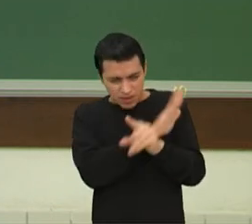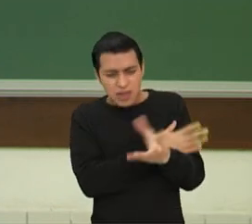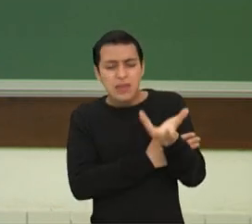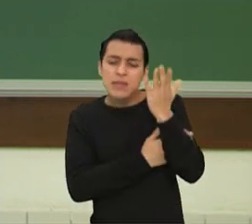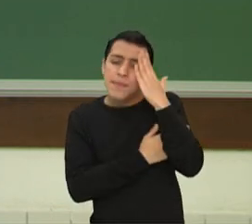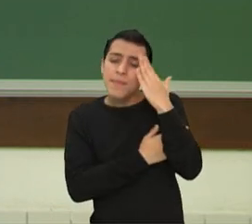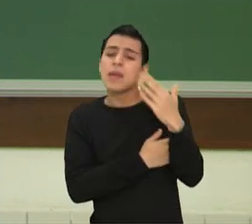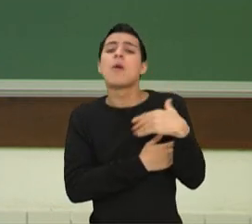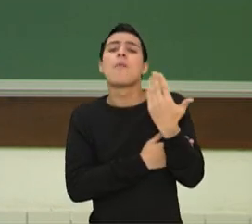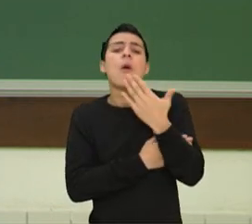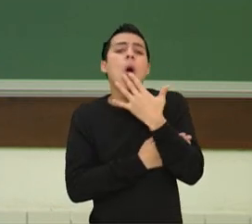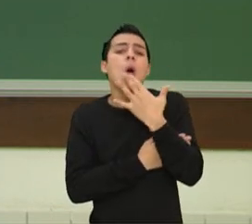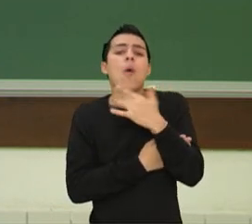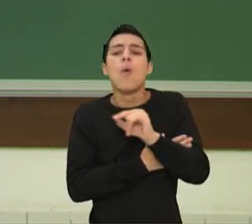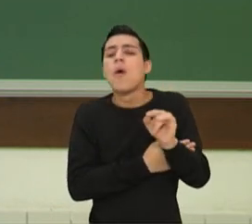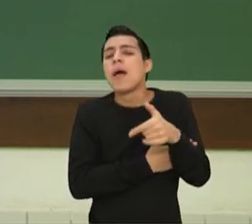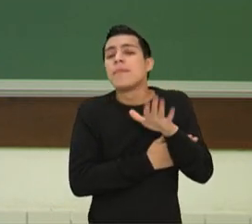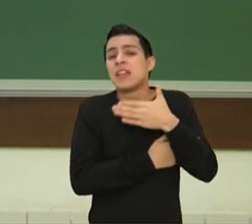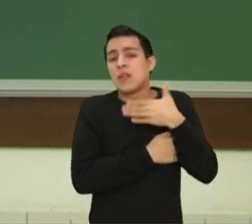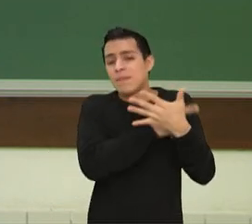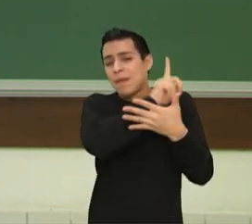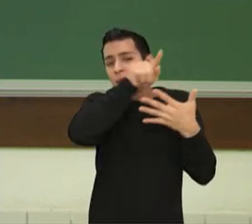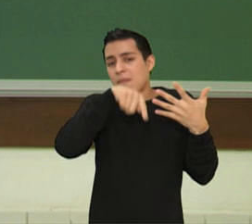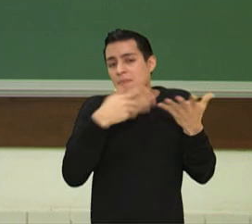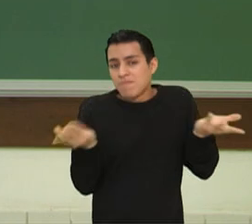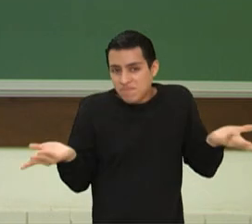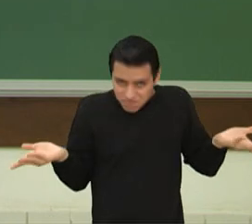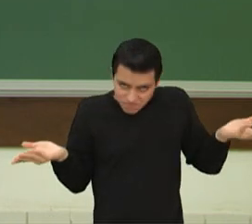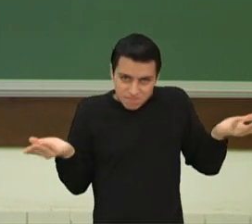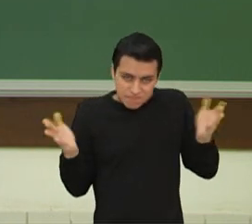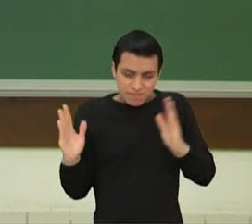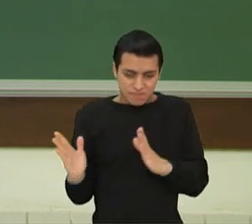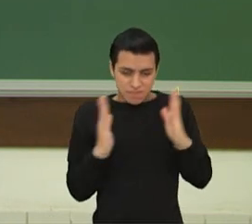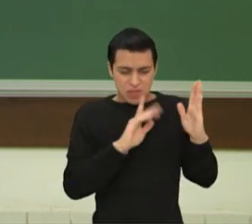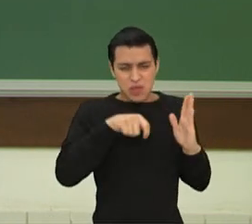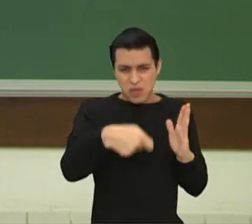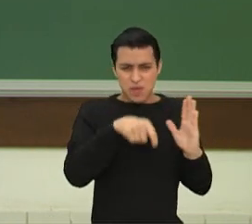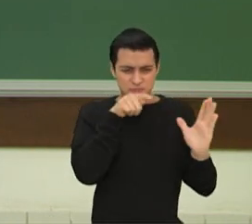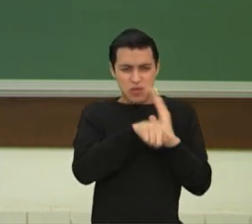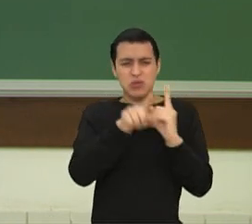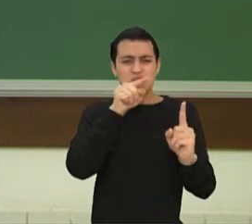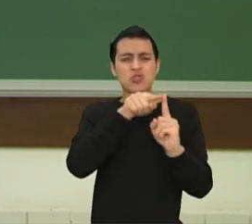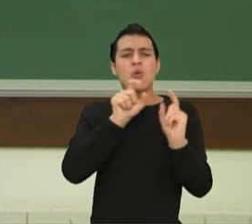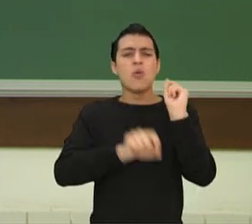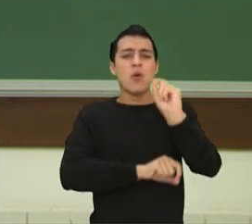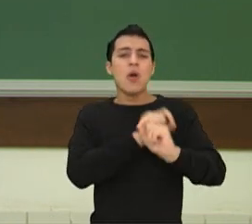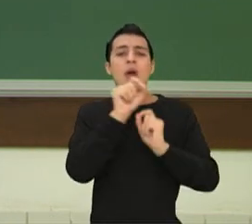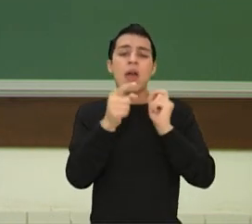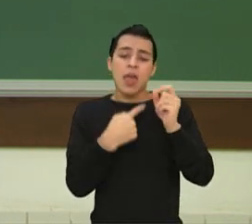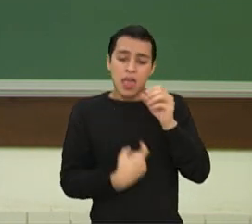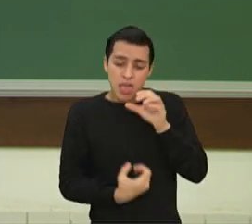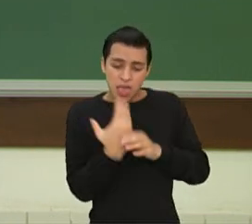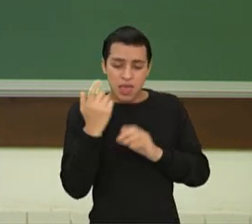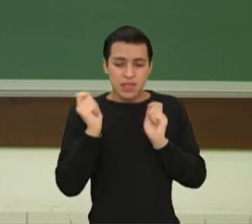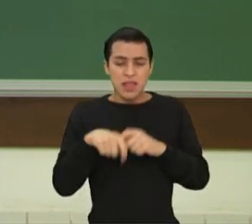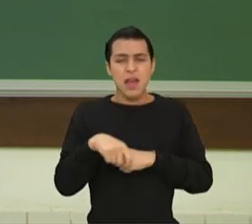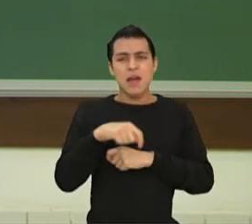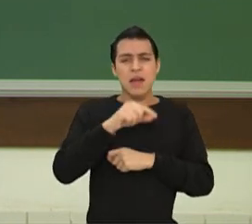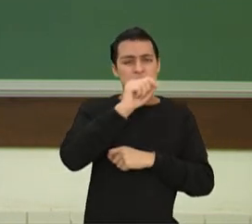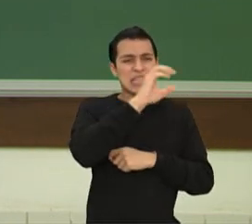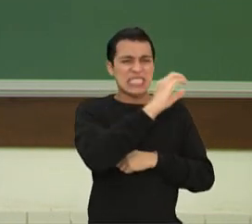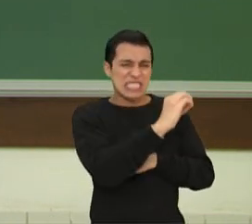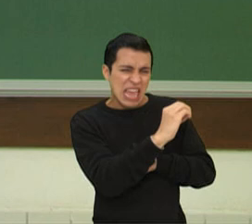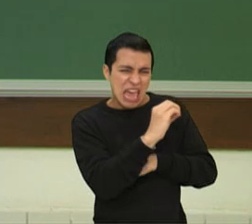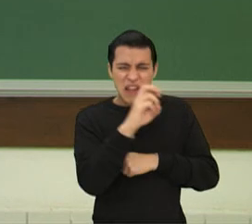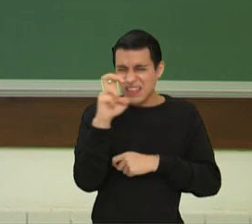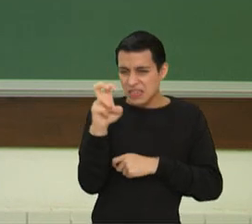saber as cores, certo? Também, sobre a pergunta objetiva, eu posso criar um ranking de 0